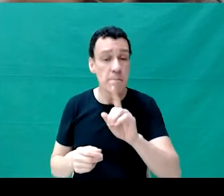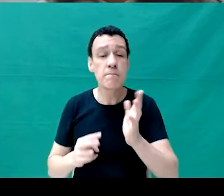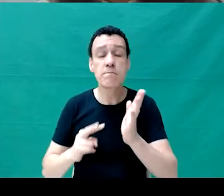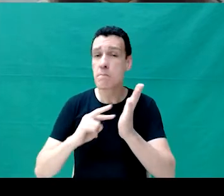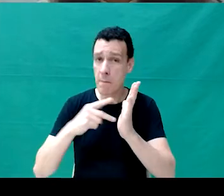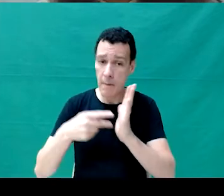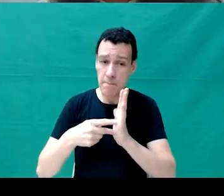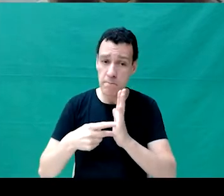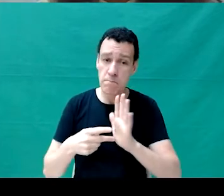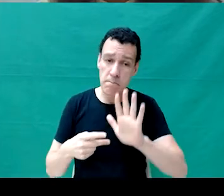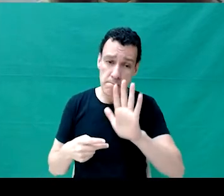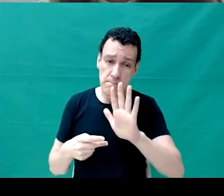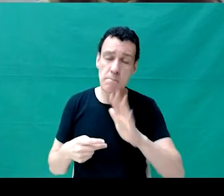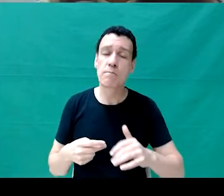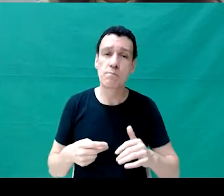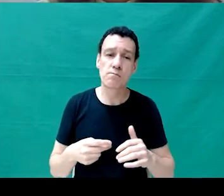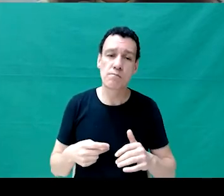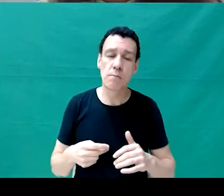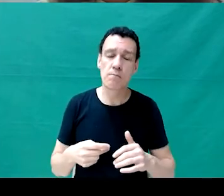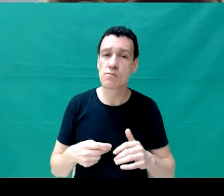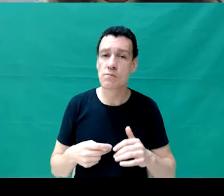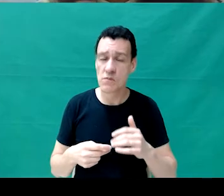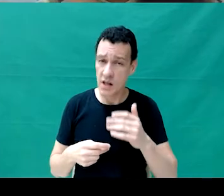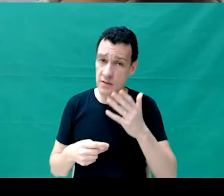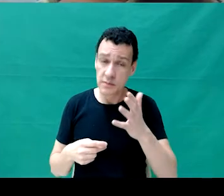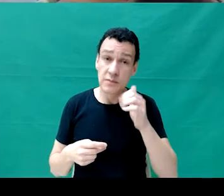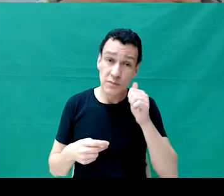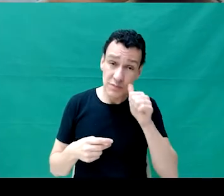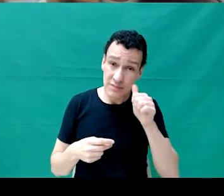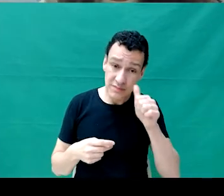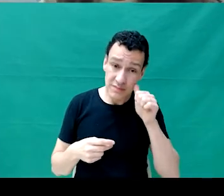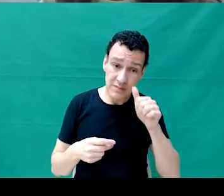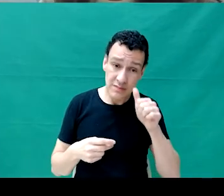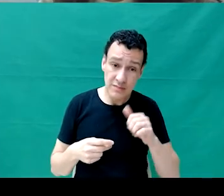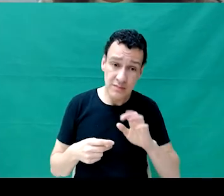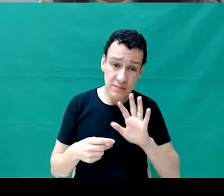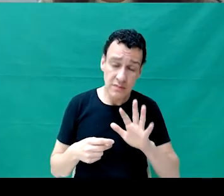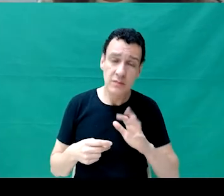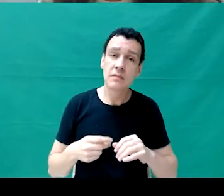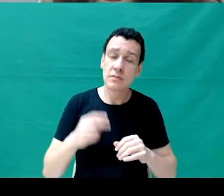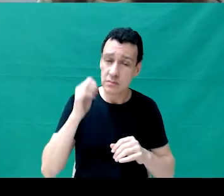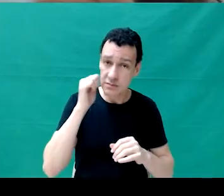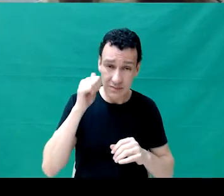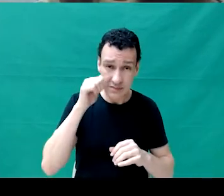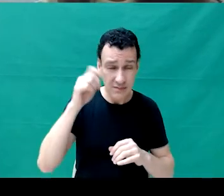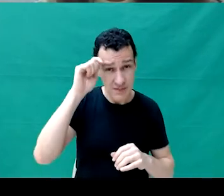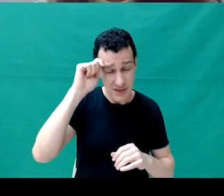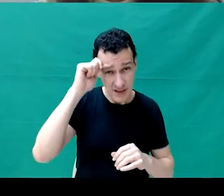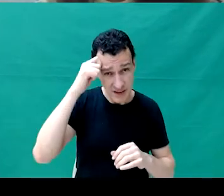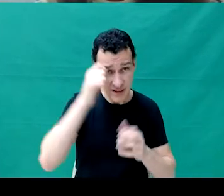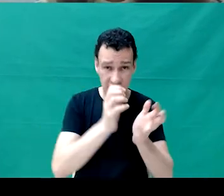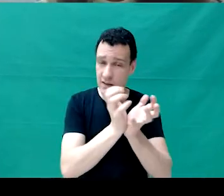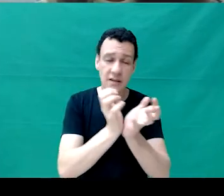que a mulher, pelo fato de ser negra, ela não tem tanta importância quanto a mulher